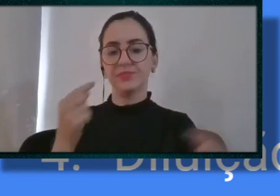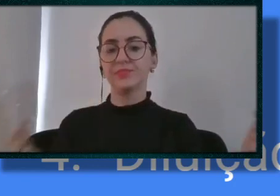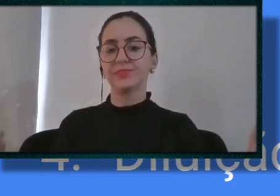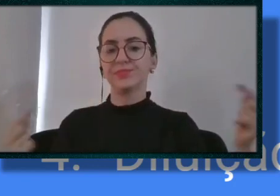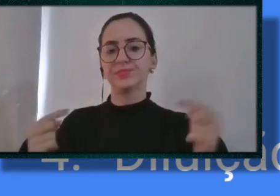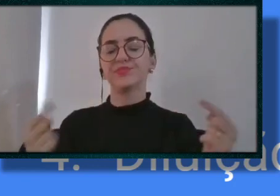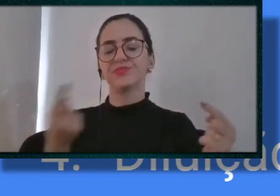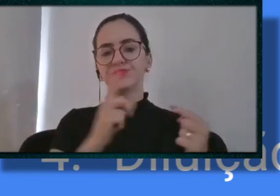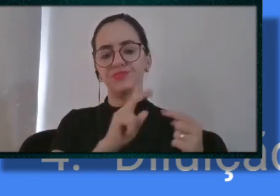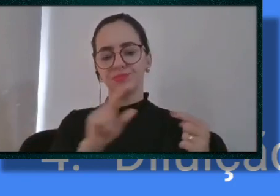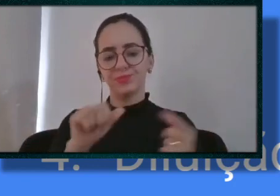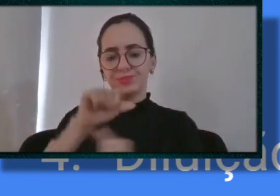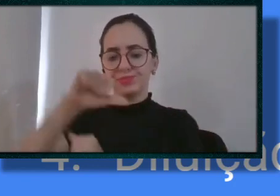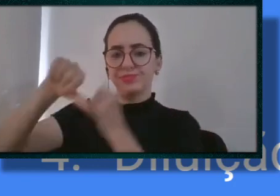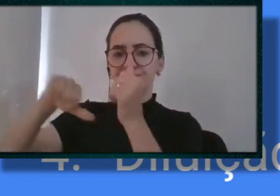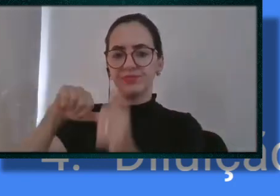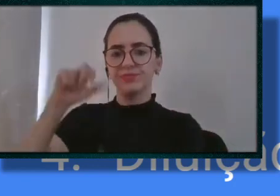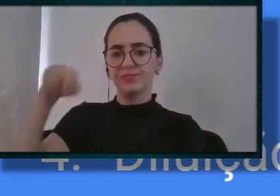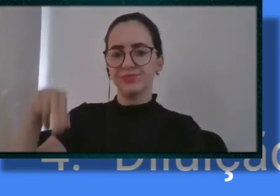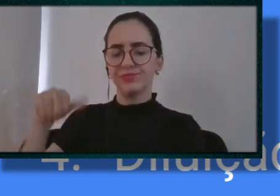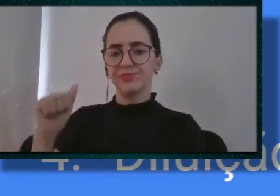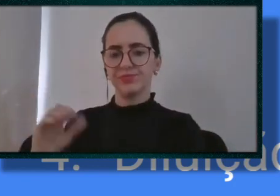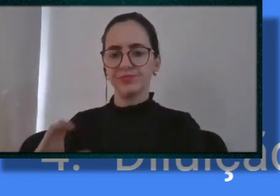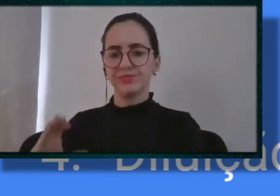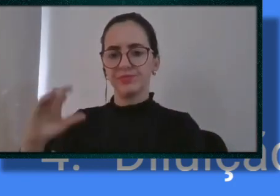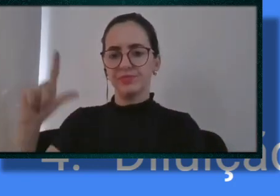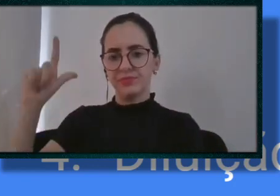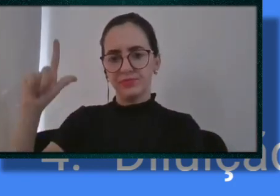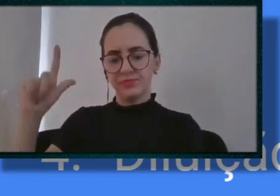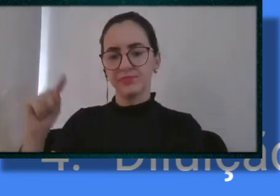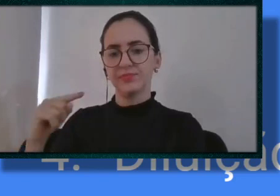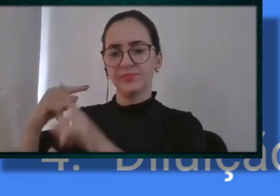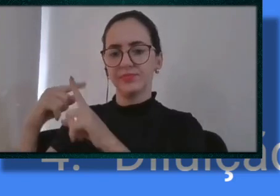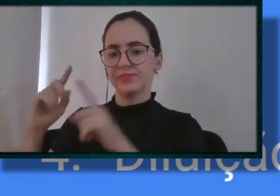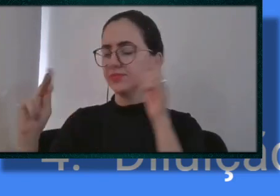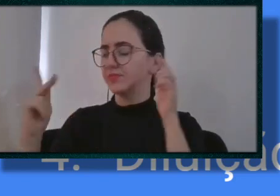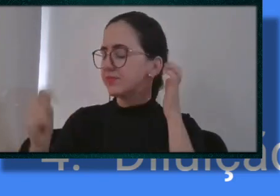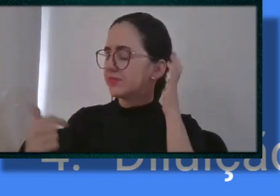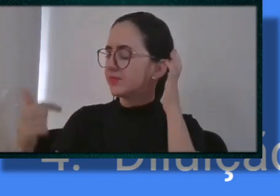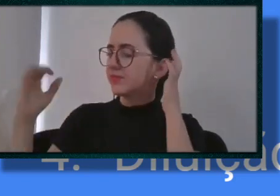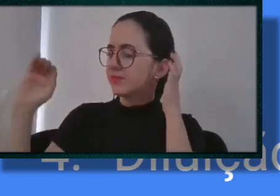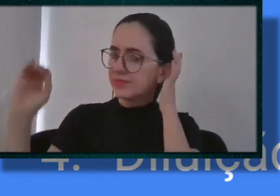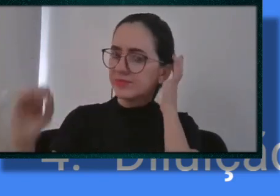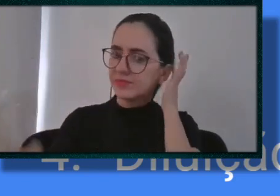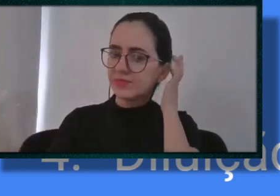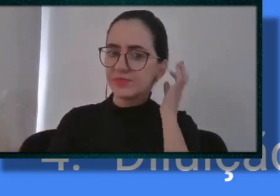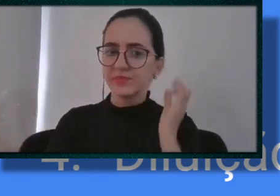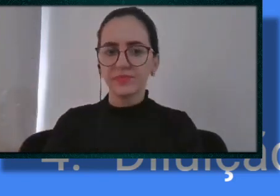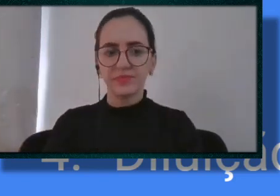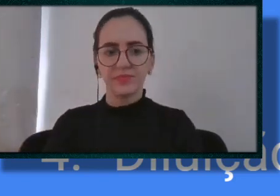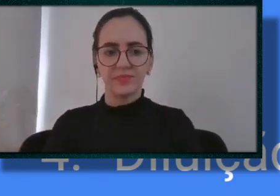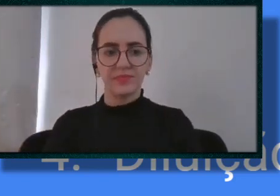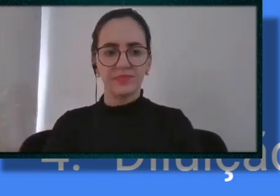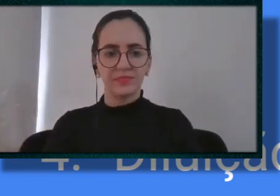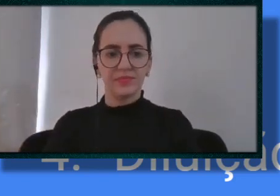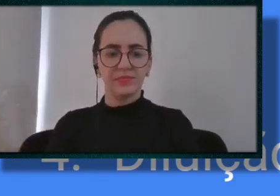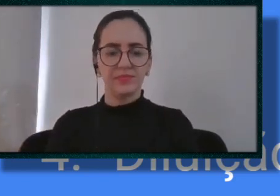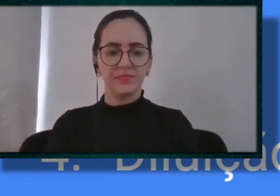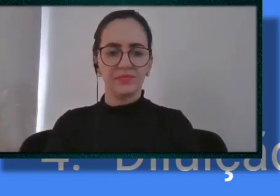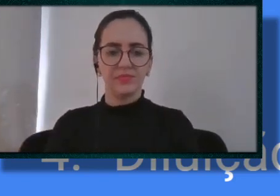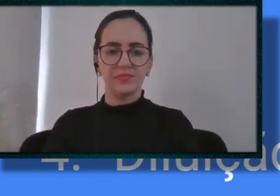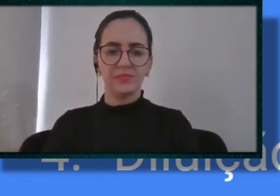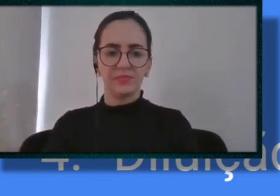no cloro, o C, inclusive, era para estar maiúsculo. O volume 300 ml com a concentração 0,2 mols por